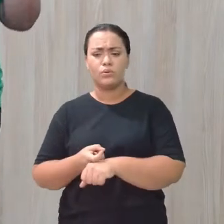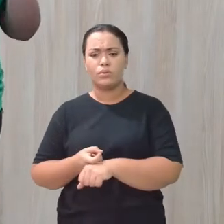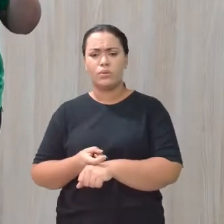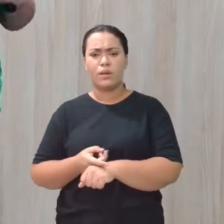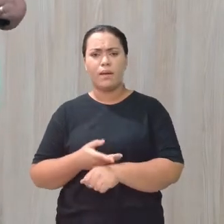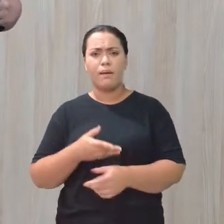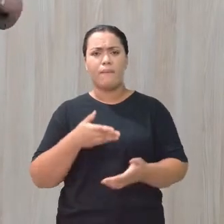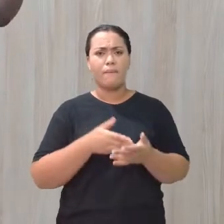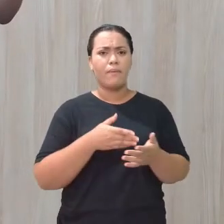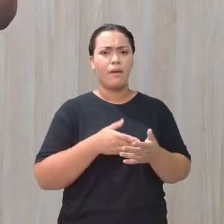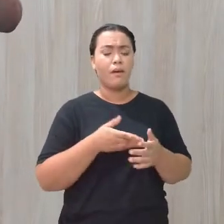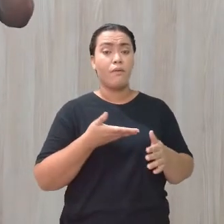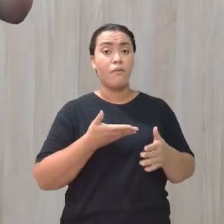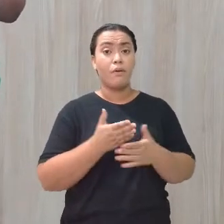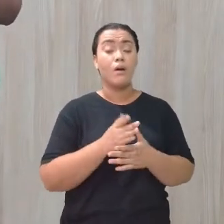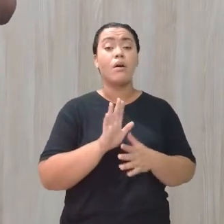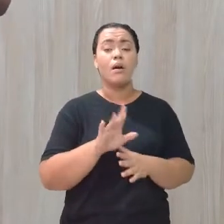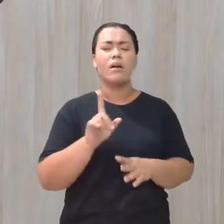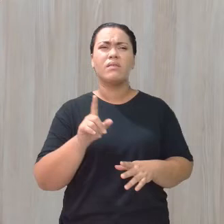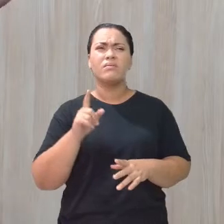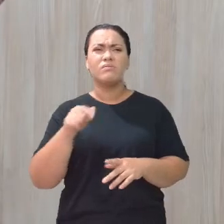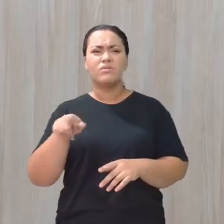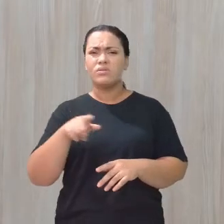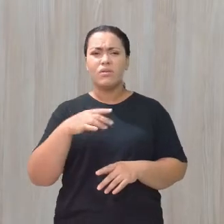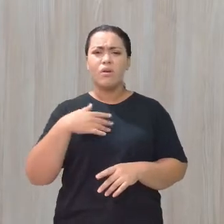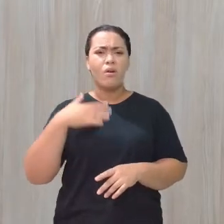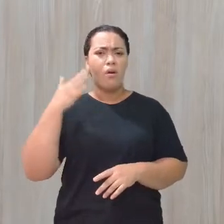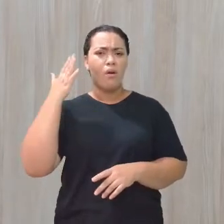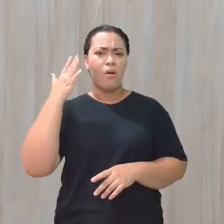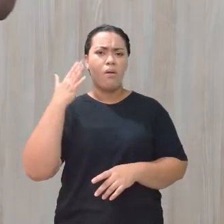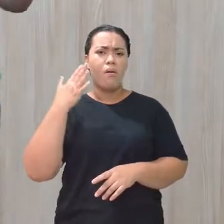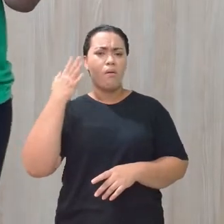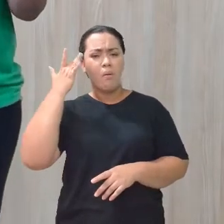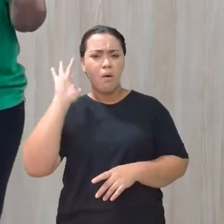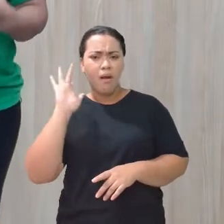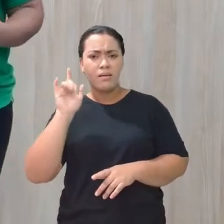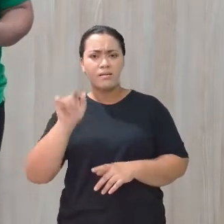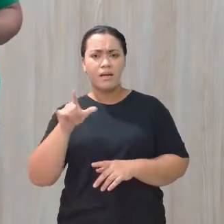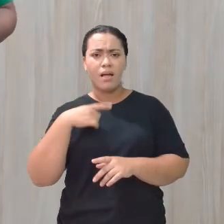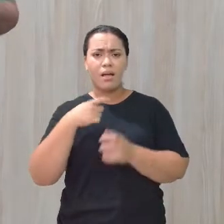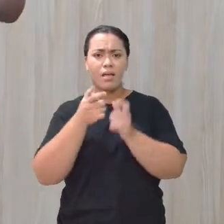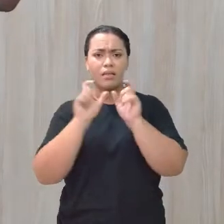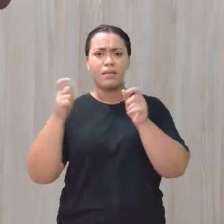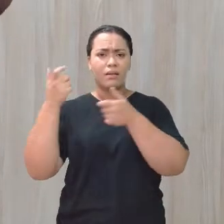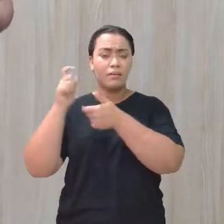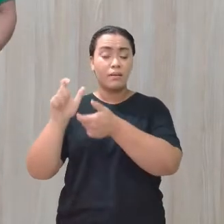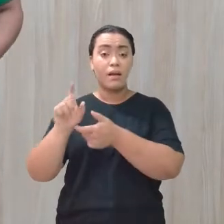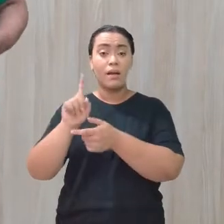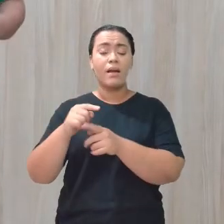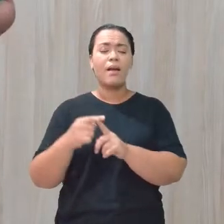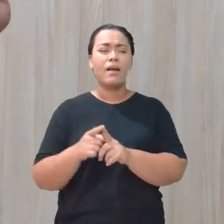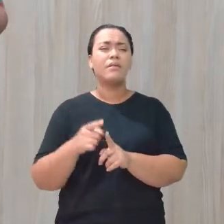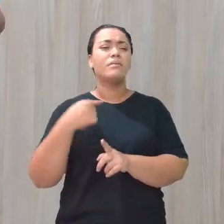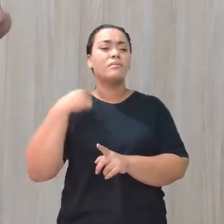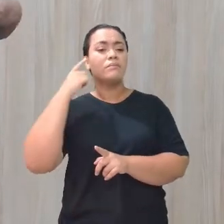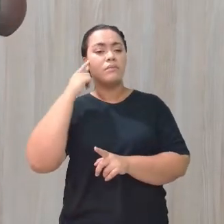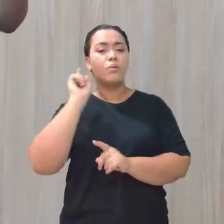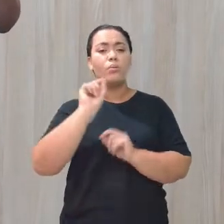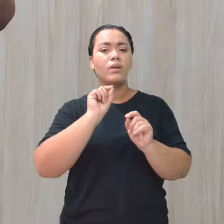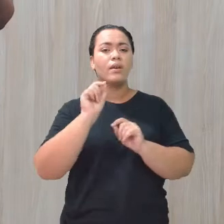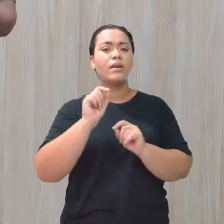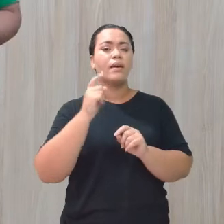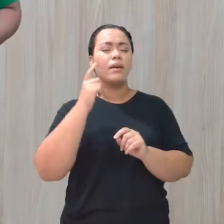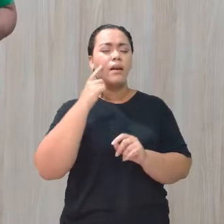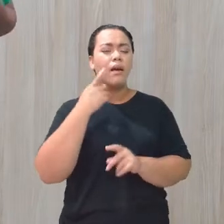bate até que fura. Ainda que você não conheça esse ditado, você vai pela intuição da rima. Isso ajuda você